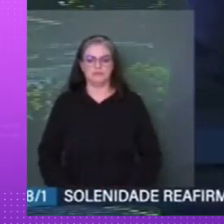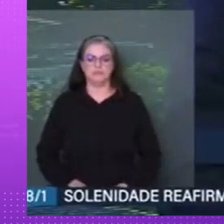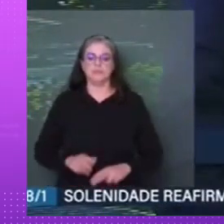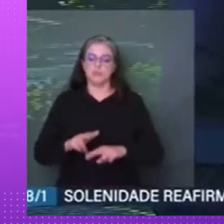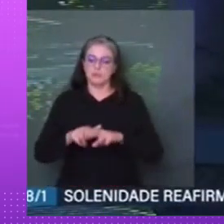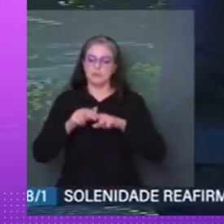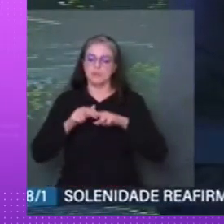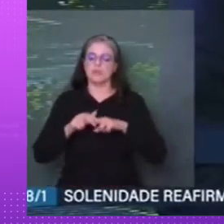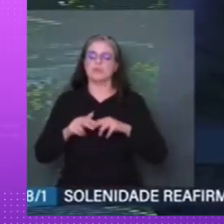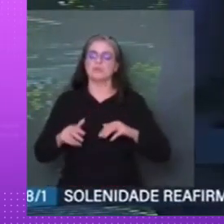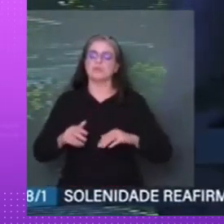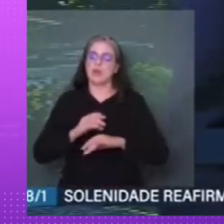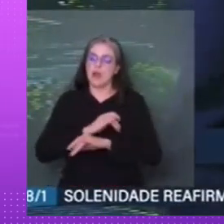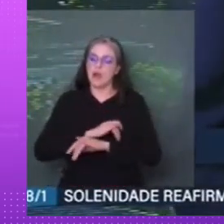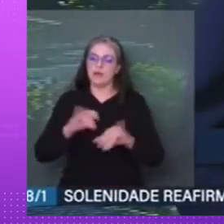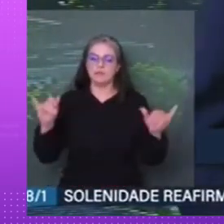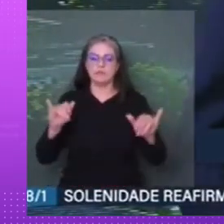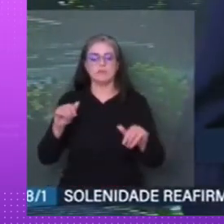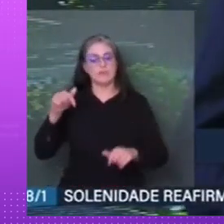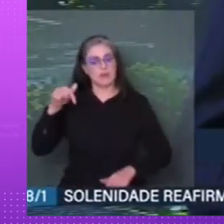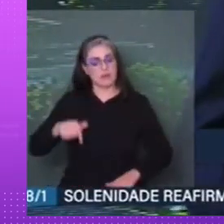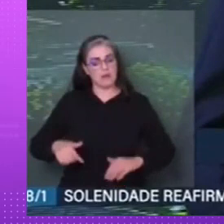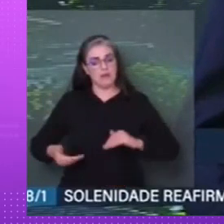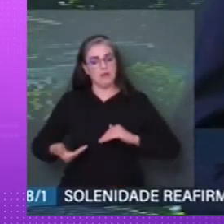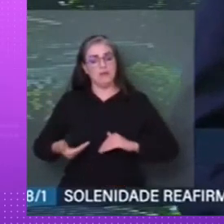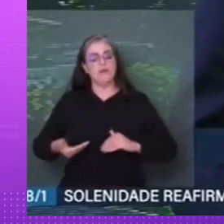ali o judiciário